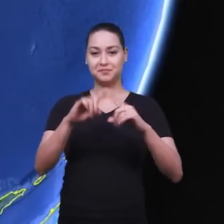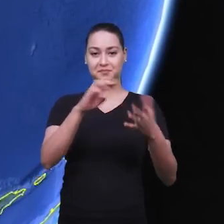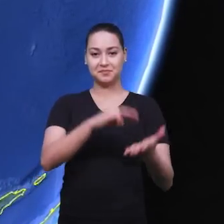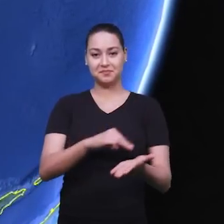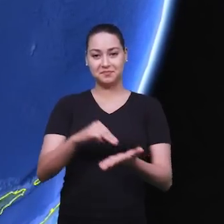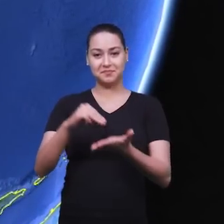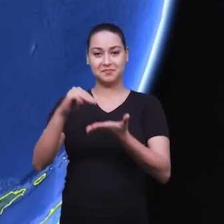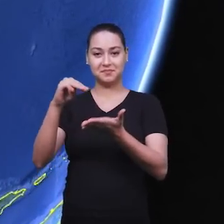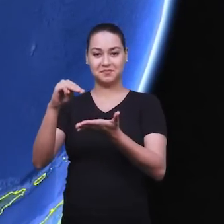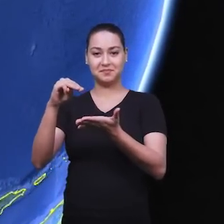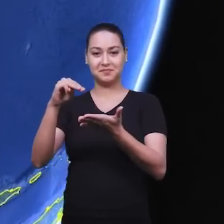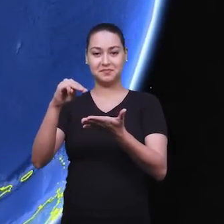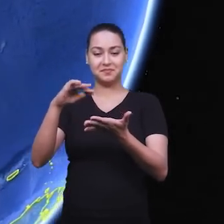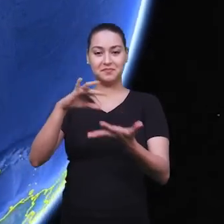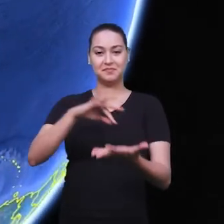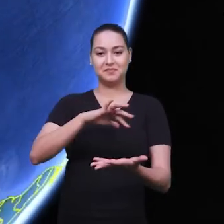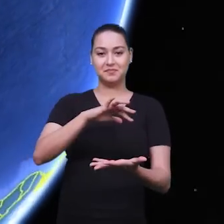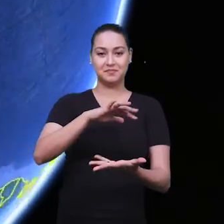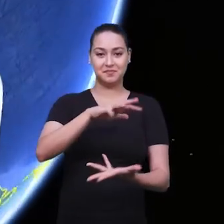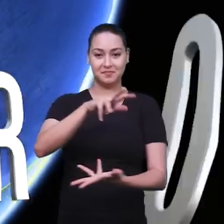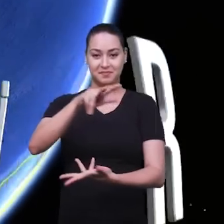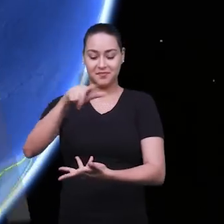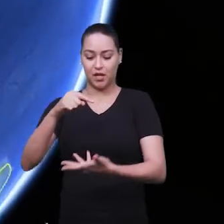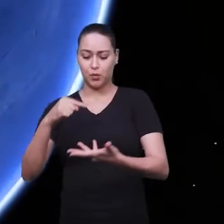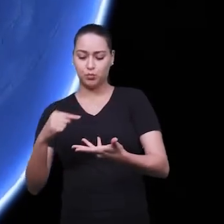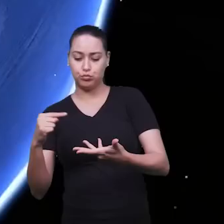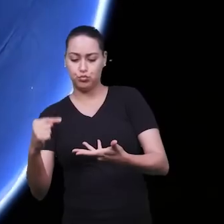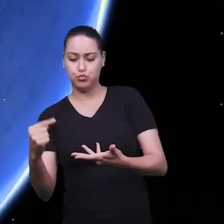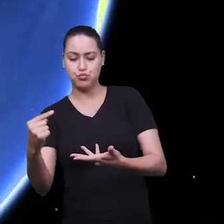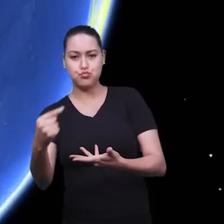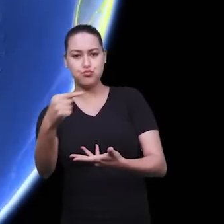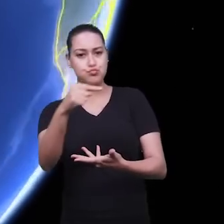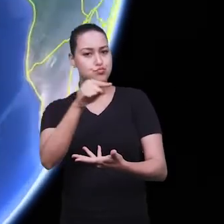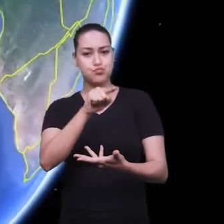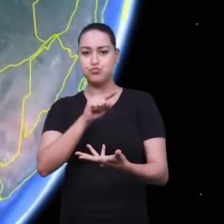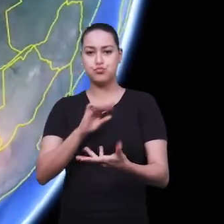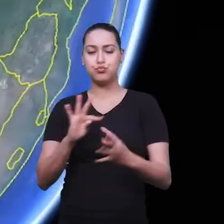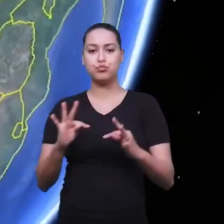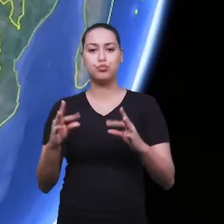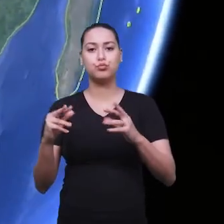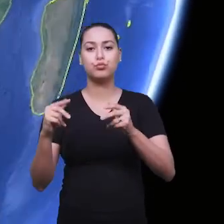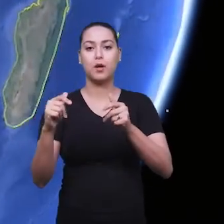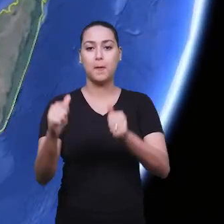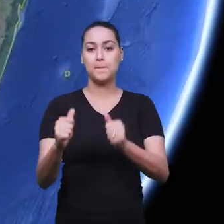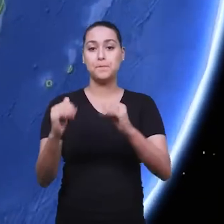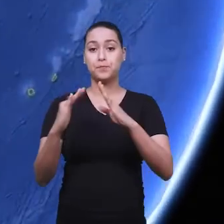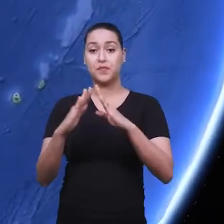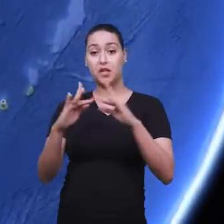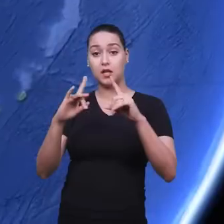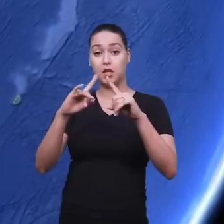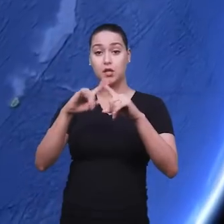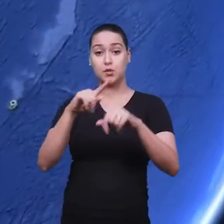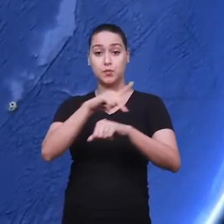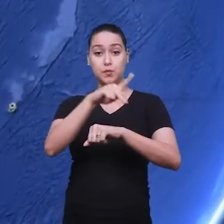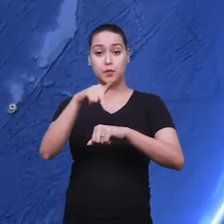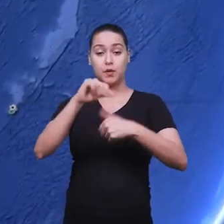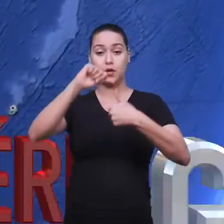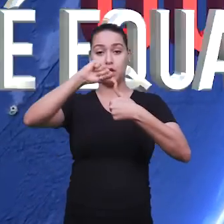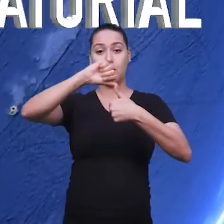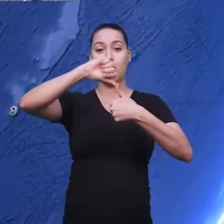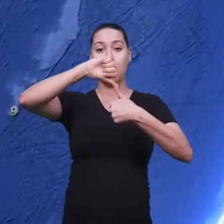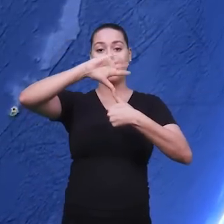Igreja Cristã Maranata está presente em nações de todos os continentes do planeta. Igrejas de países nas